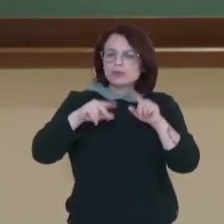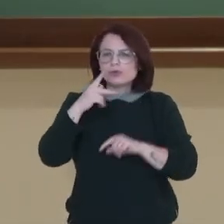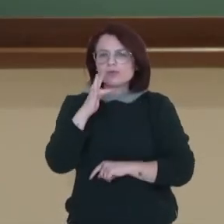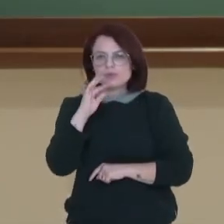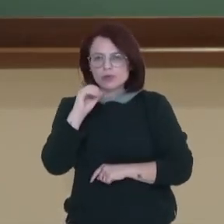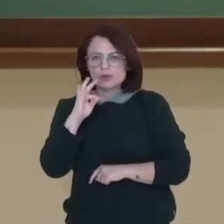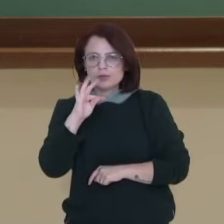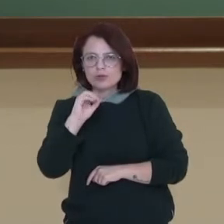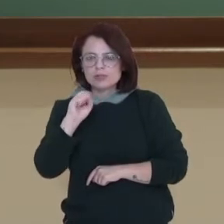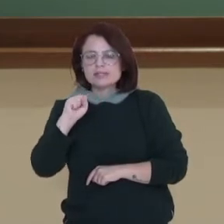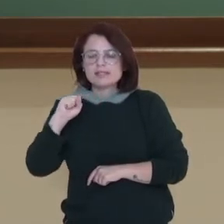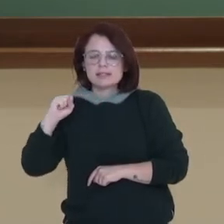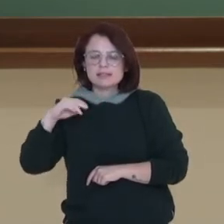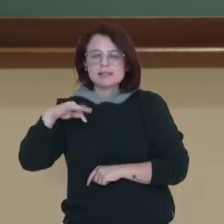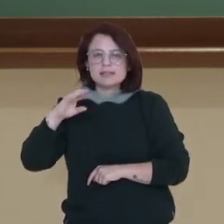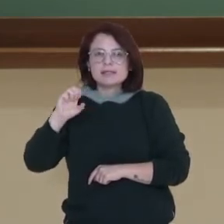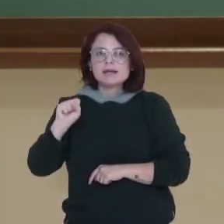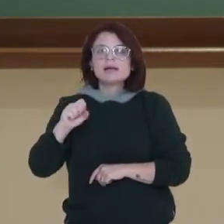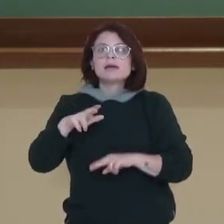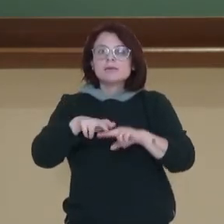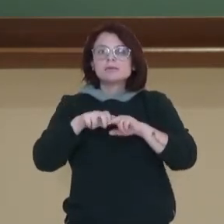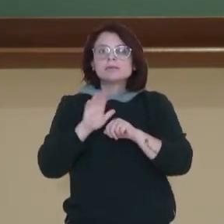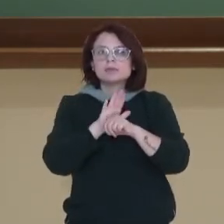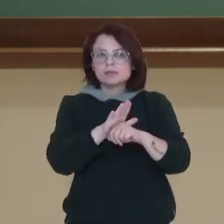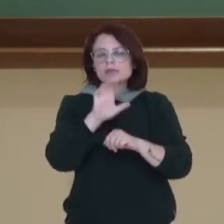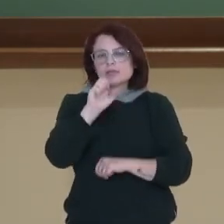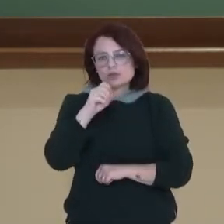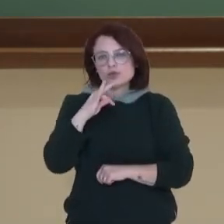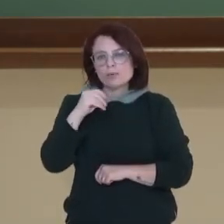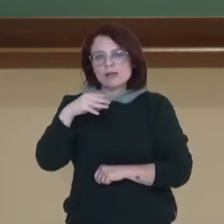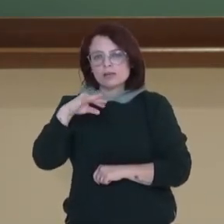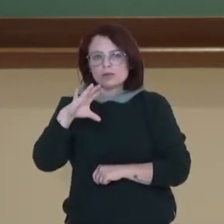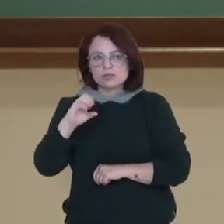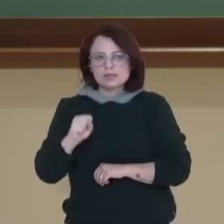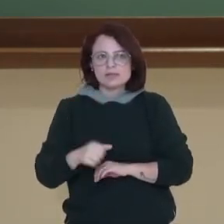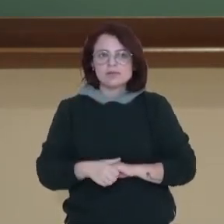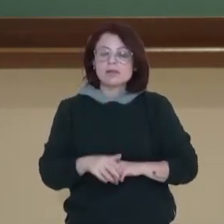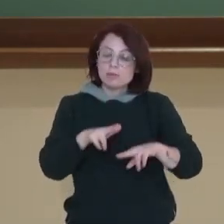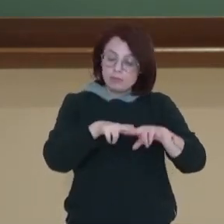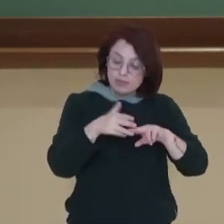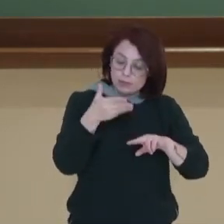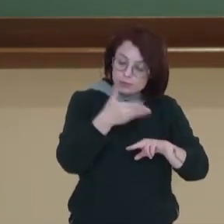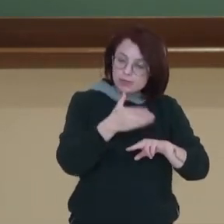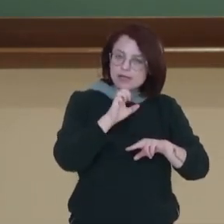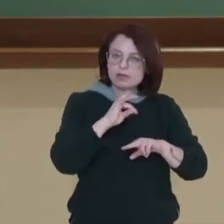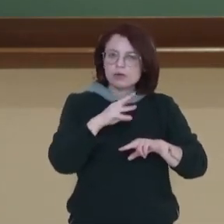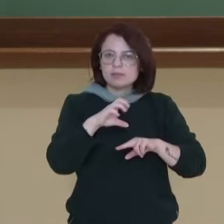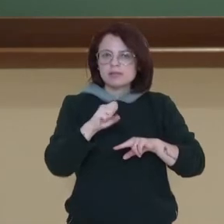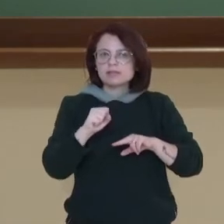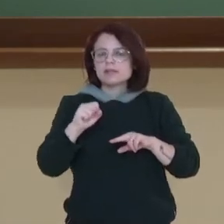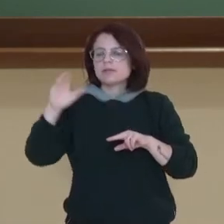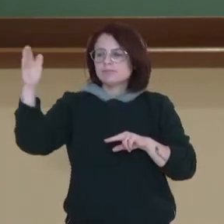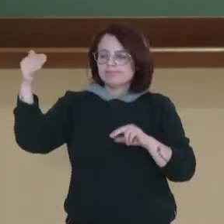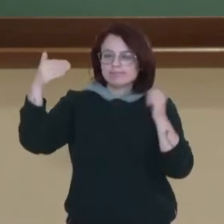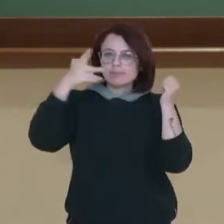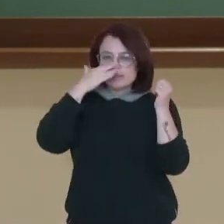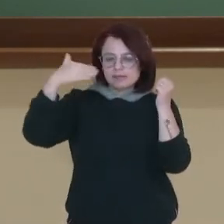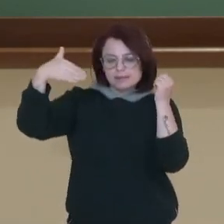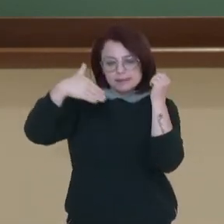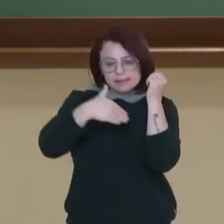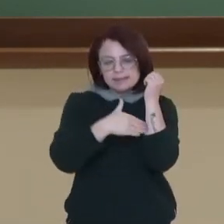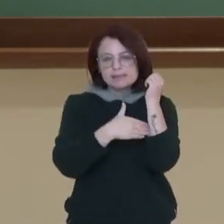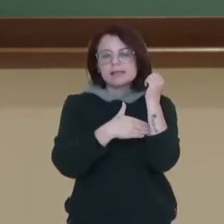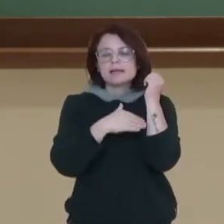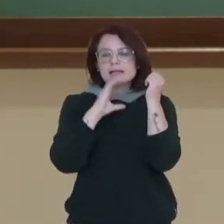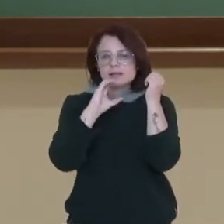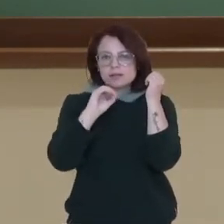só acontece por conta do auxílio dos estômatos. Então, através dos estômatos, entra gás carbônico e vai